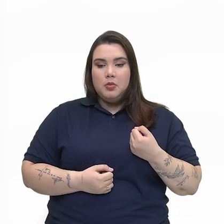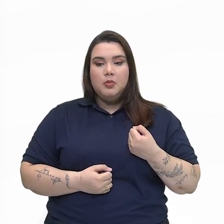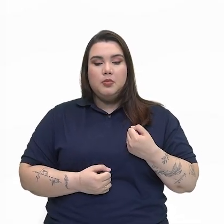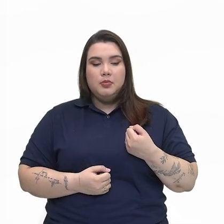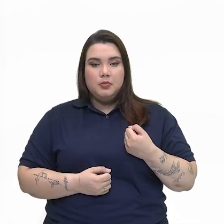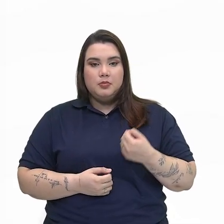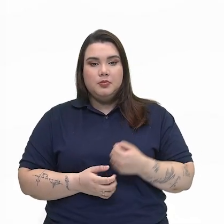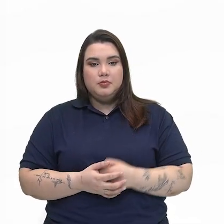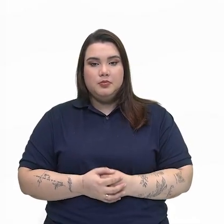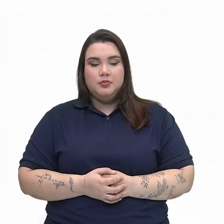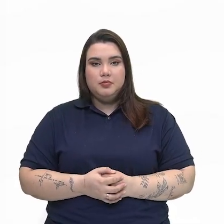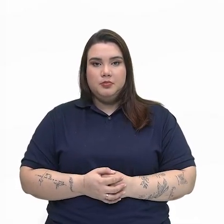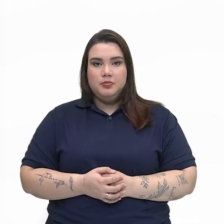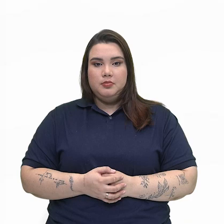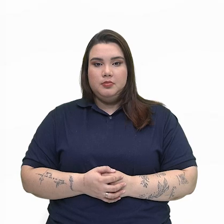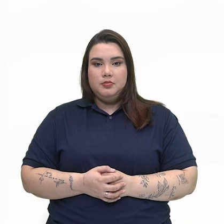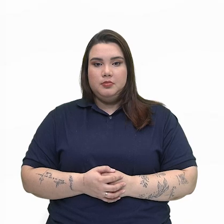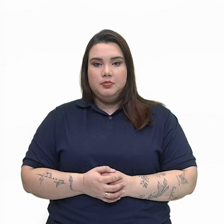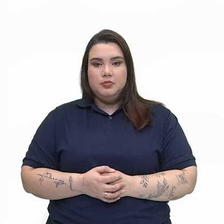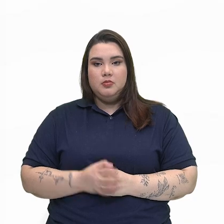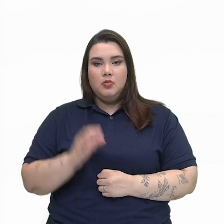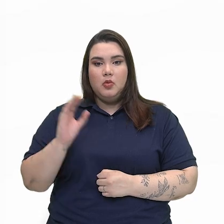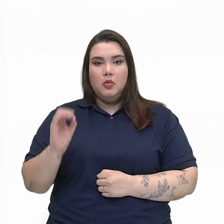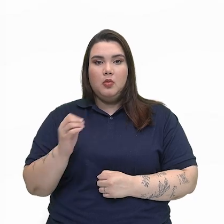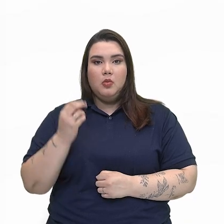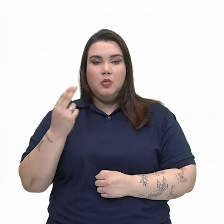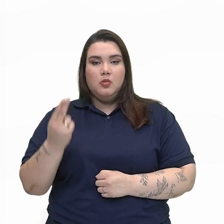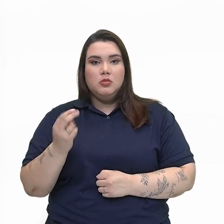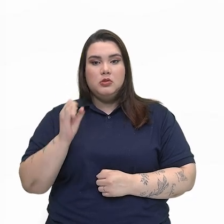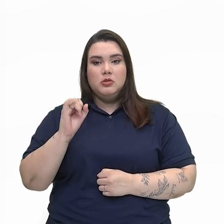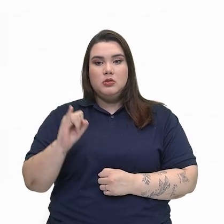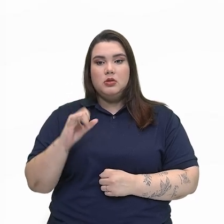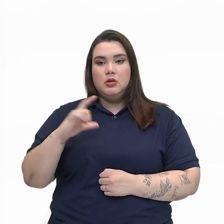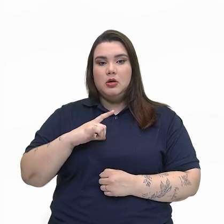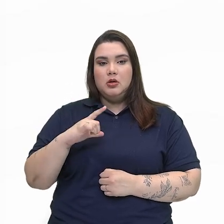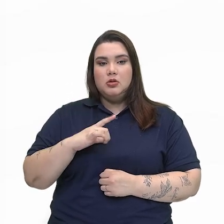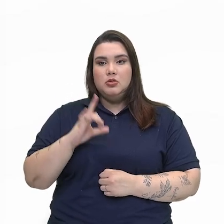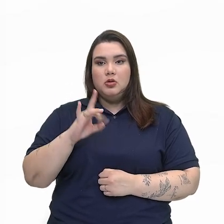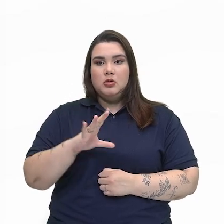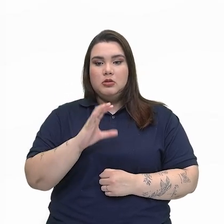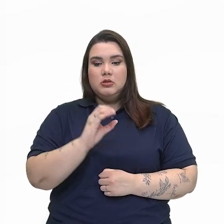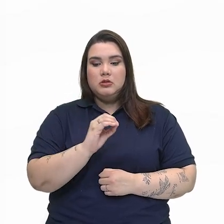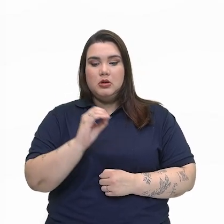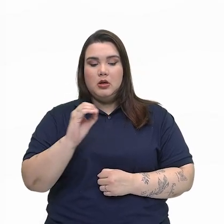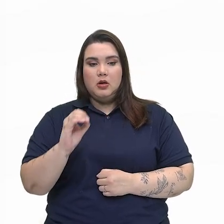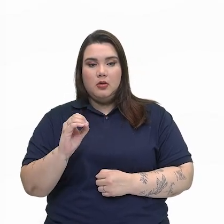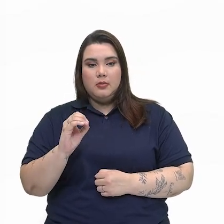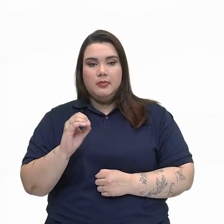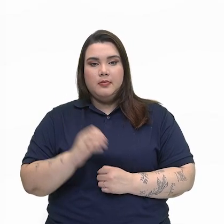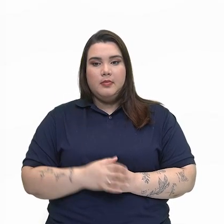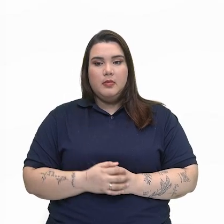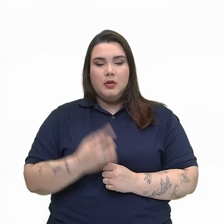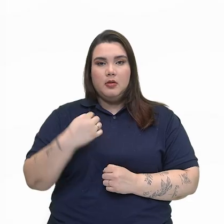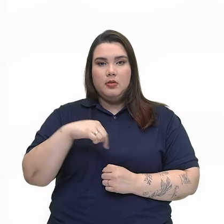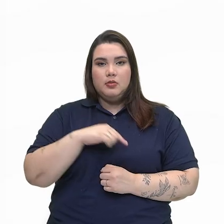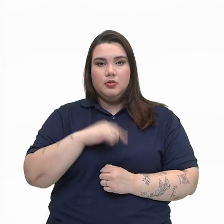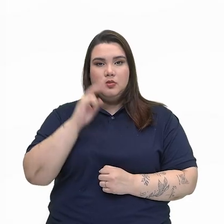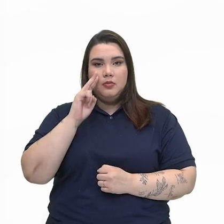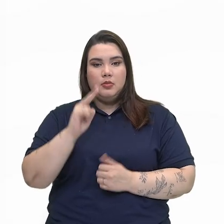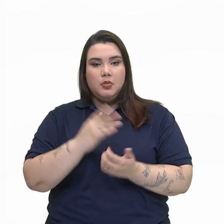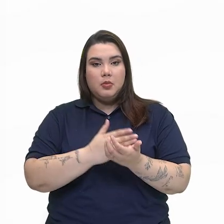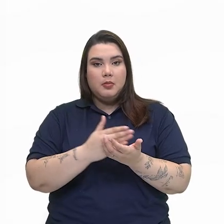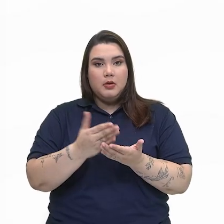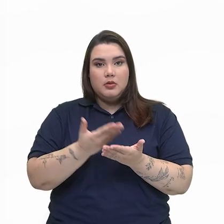só, se 5 for o último algarismo, ou se houver apenas zeros, como nós vimos lá no início da